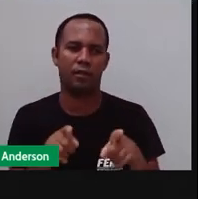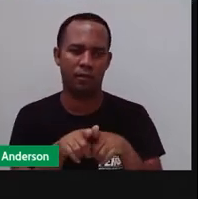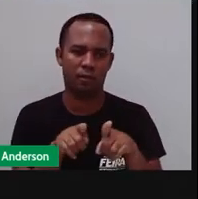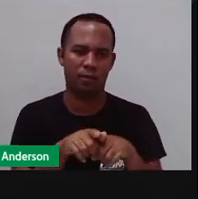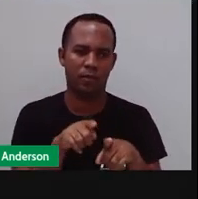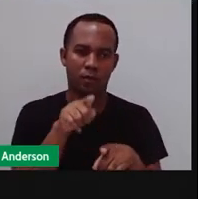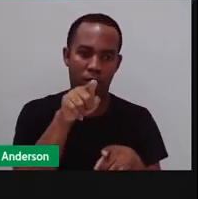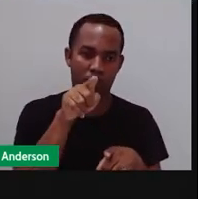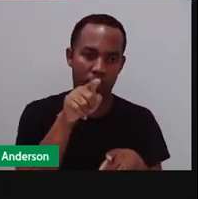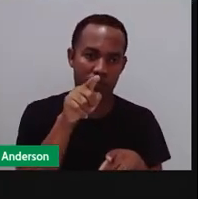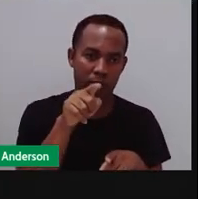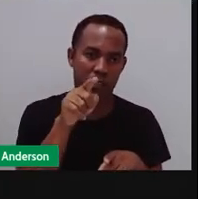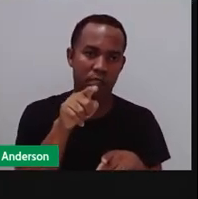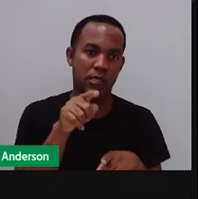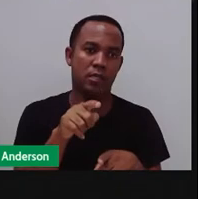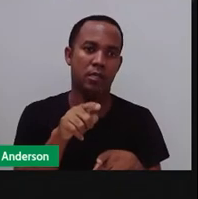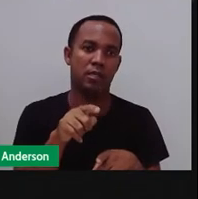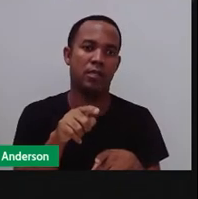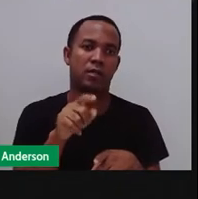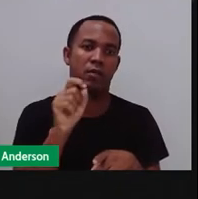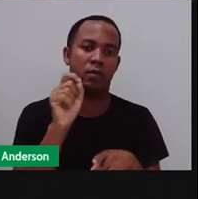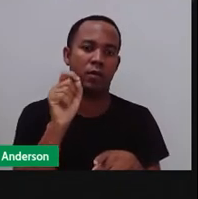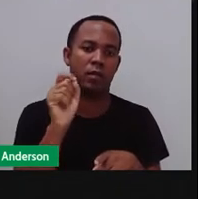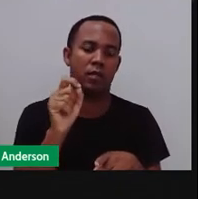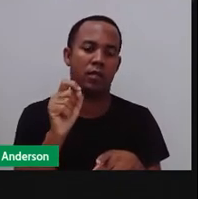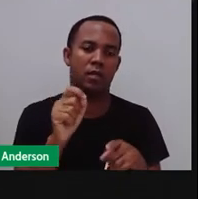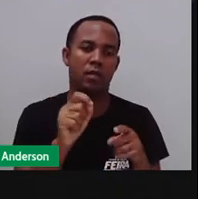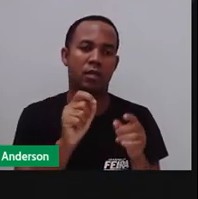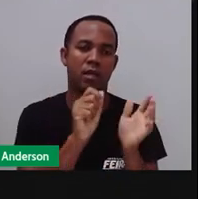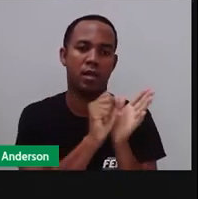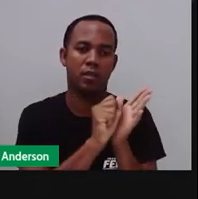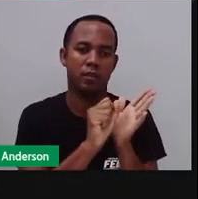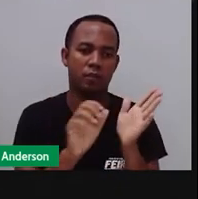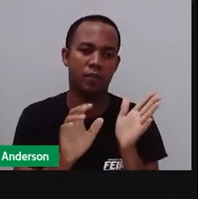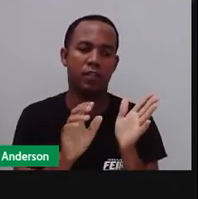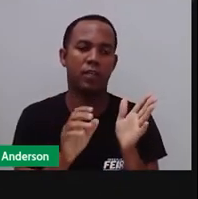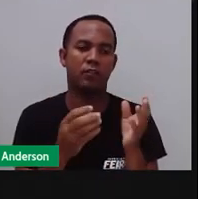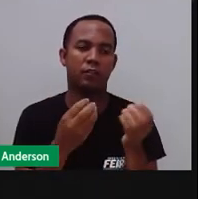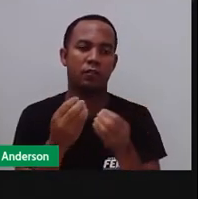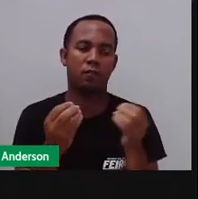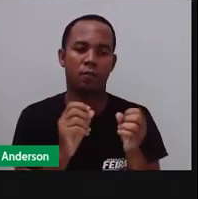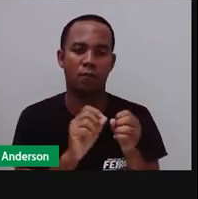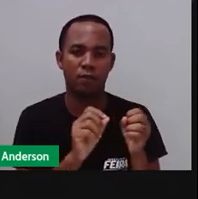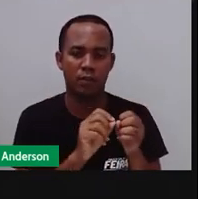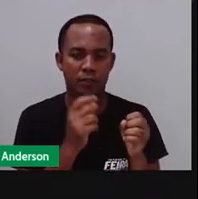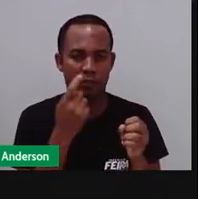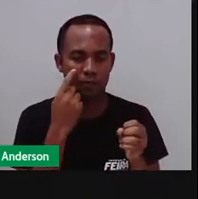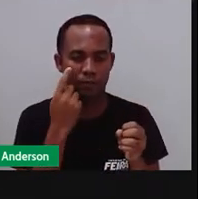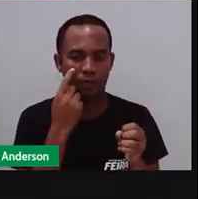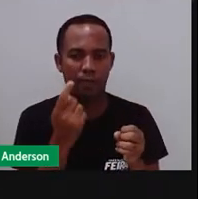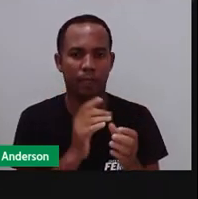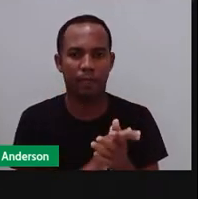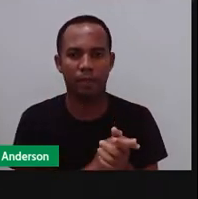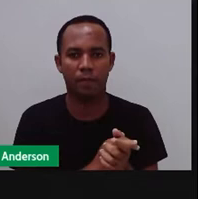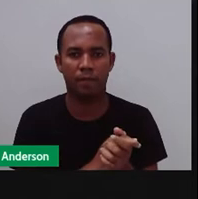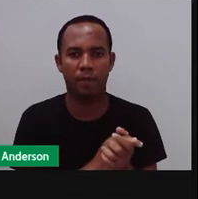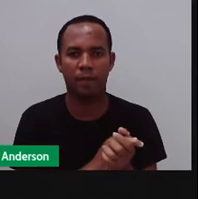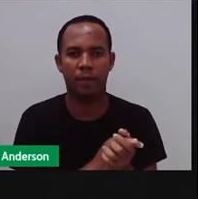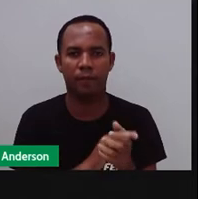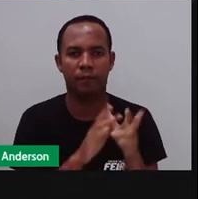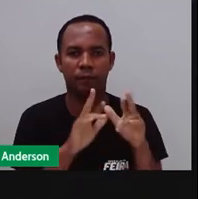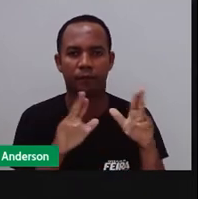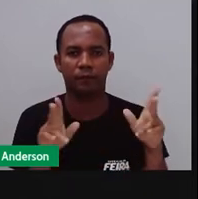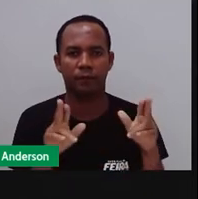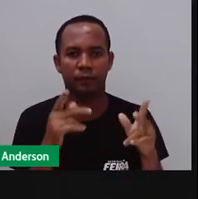com relação a uma atividade. A gente vai fazer uma atividade prática aqui de matemática. Vamos fazer uma atividade diferente